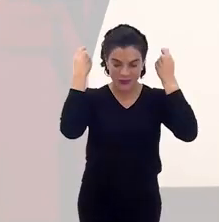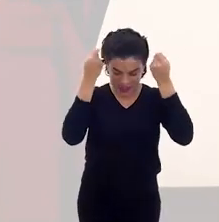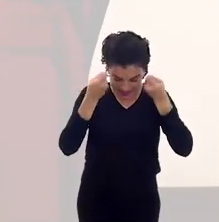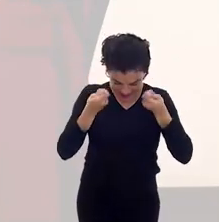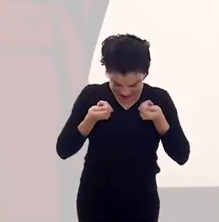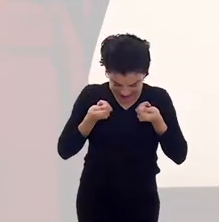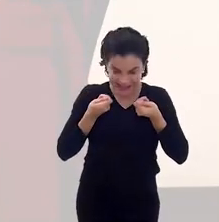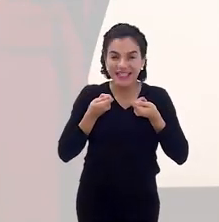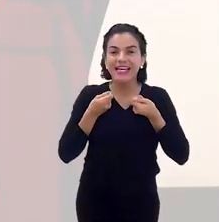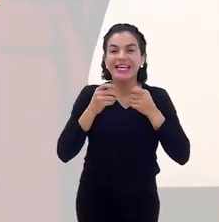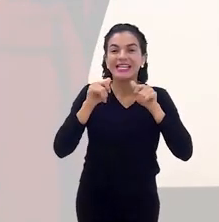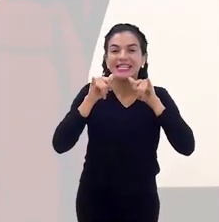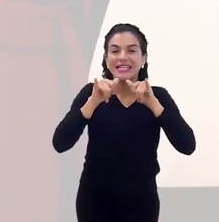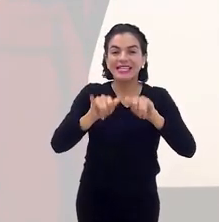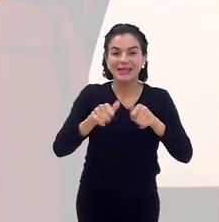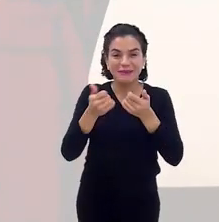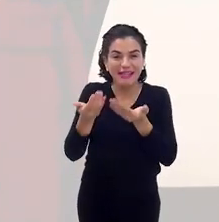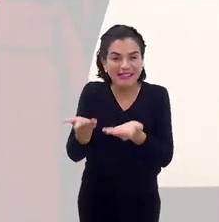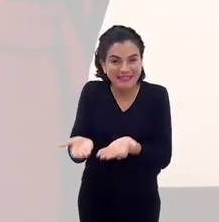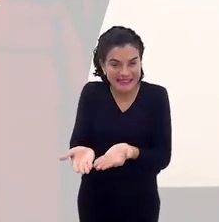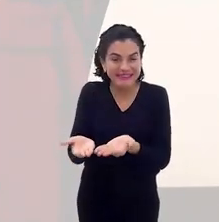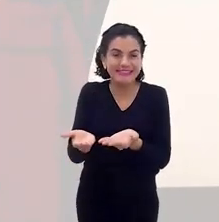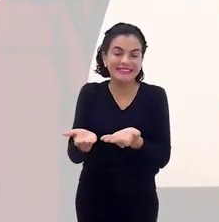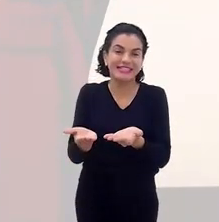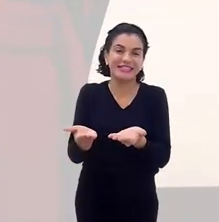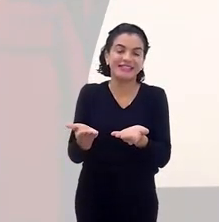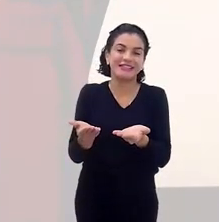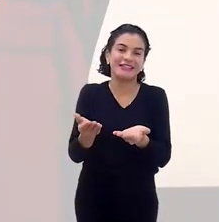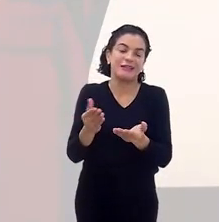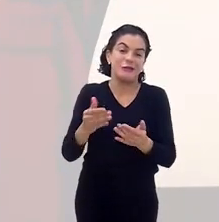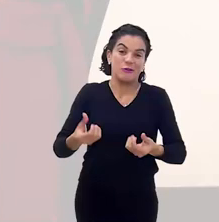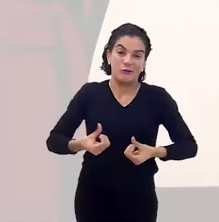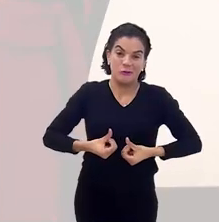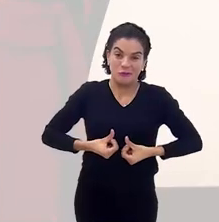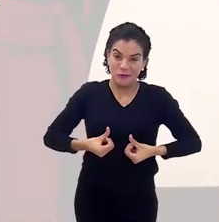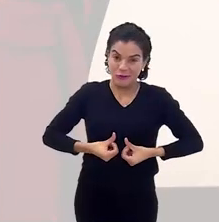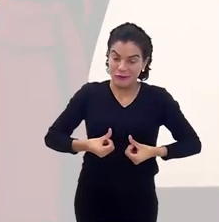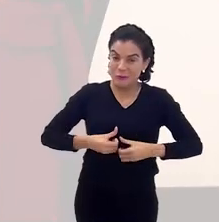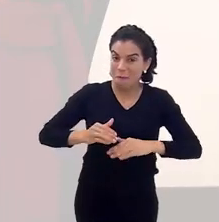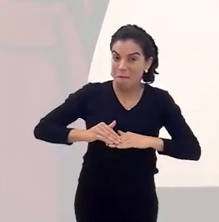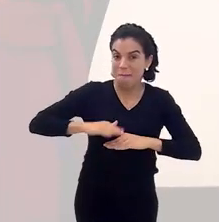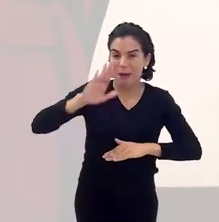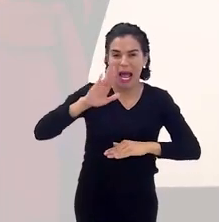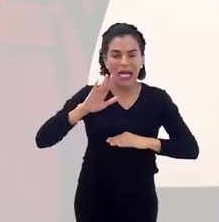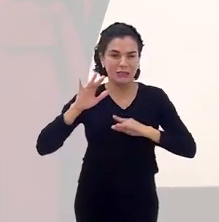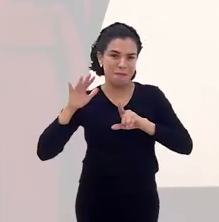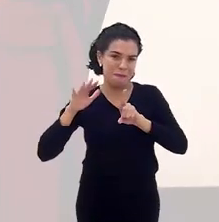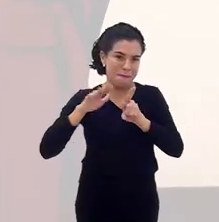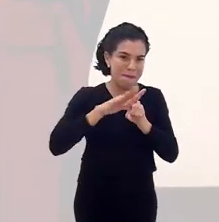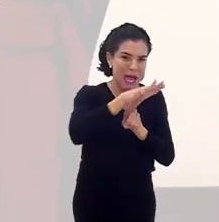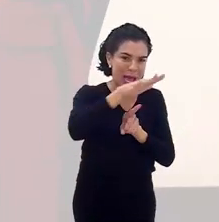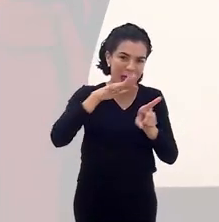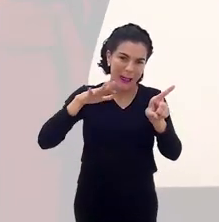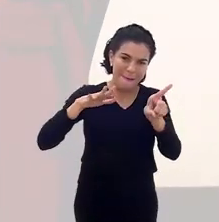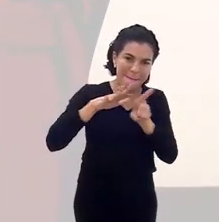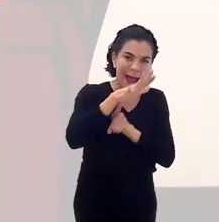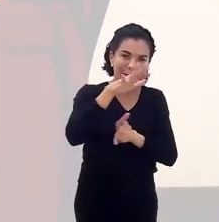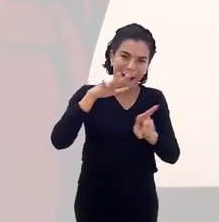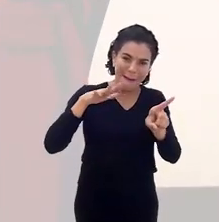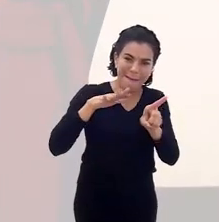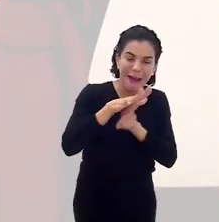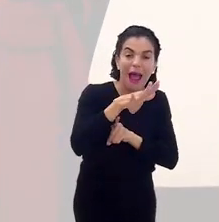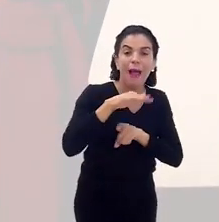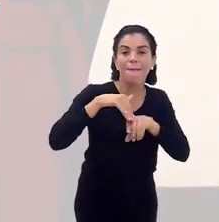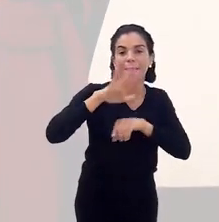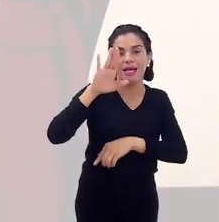sobre as monjas, principalmente tibetanas, que são do budismo, é o mais procurado, é o que